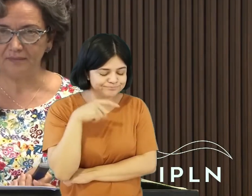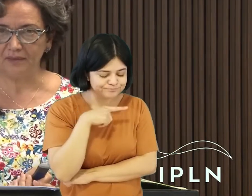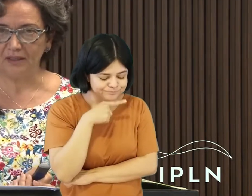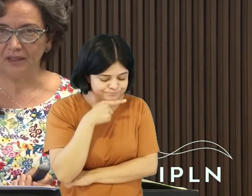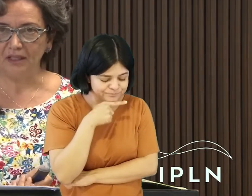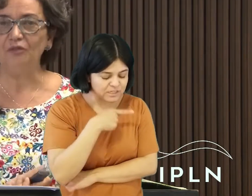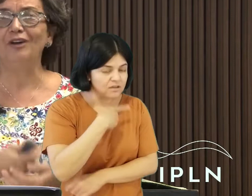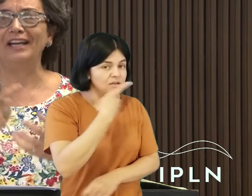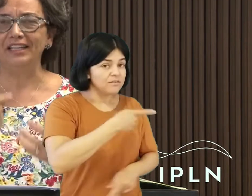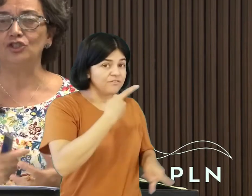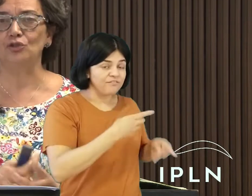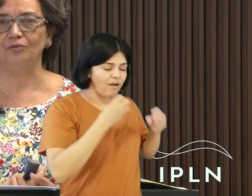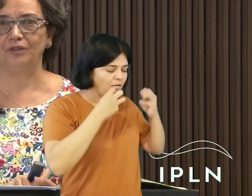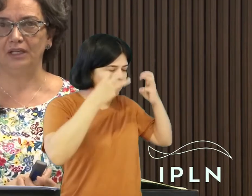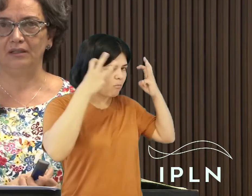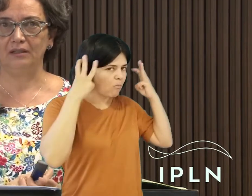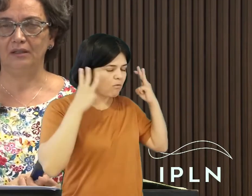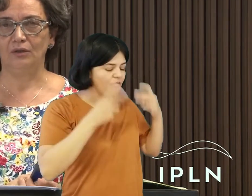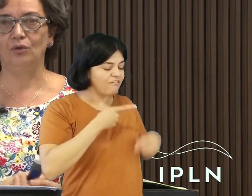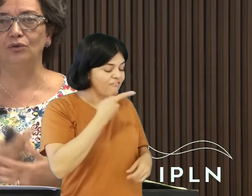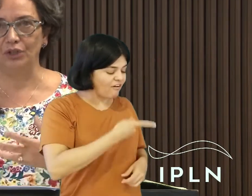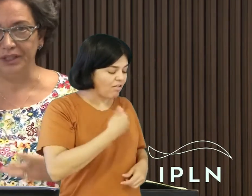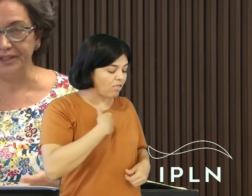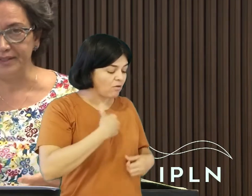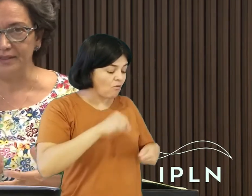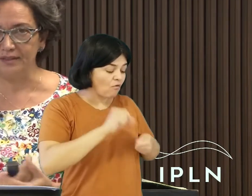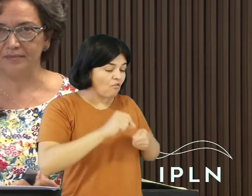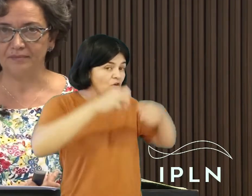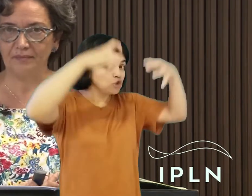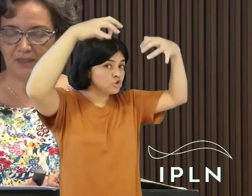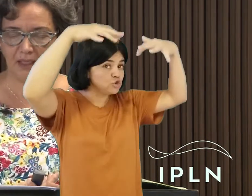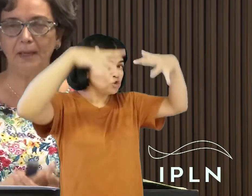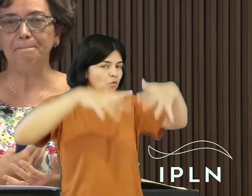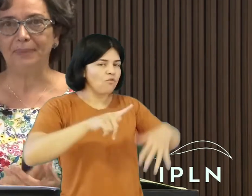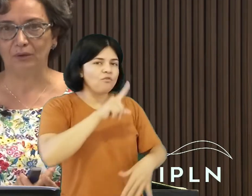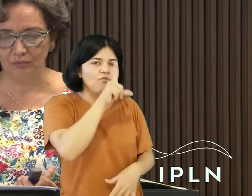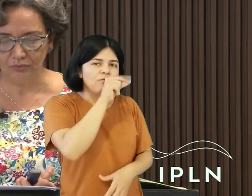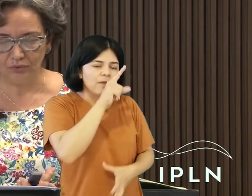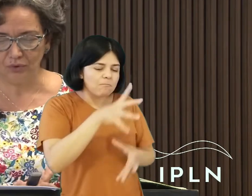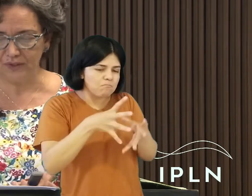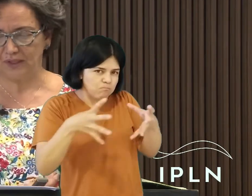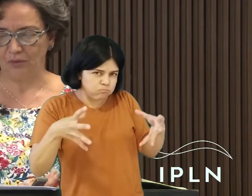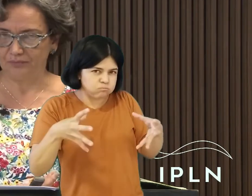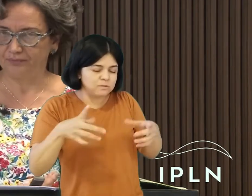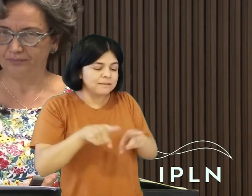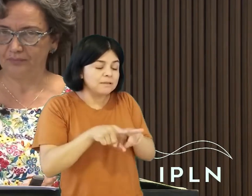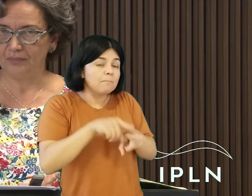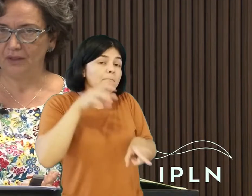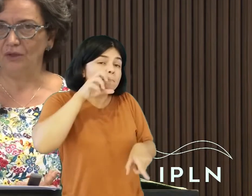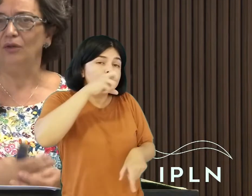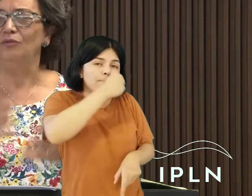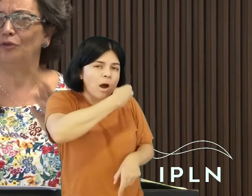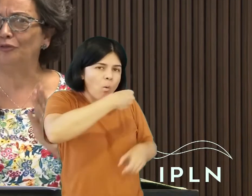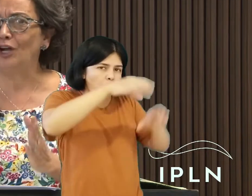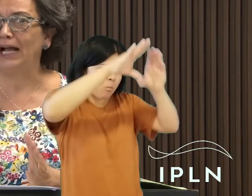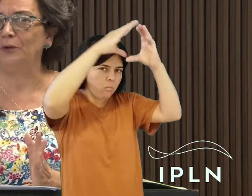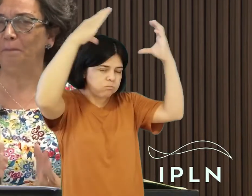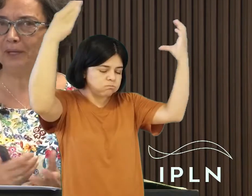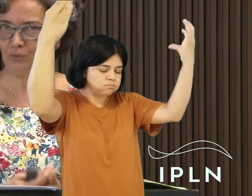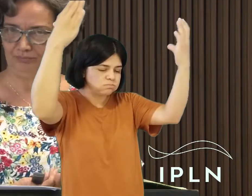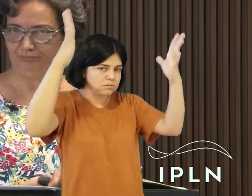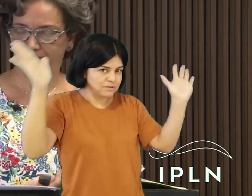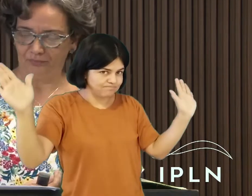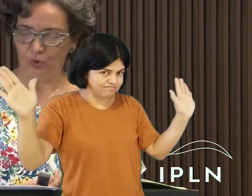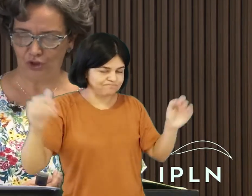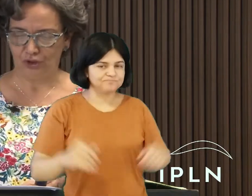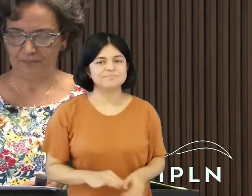Moisés que faria chover codornizes e pão do céu. Vou focar no